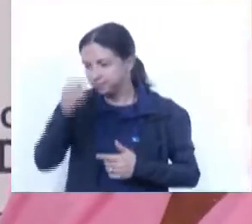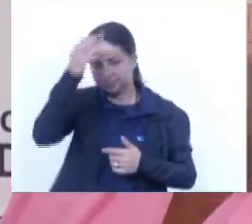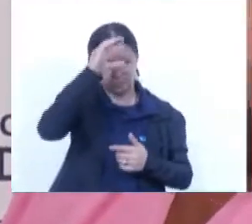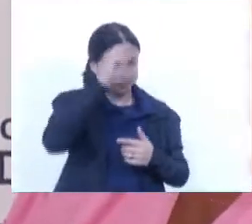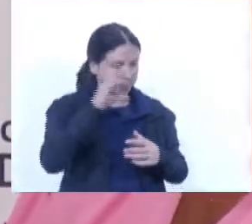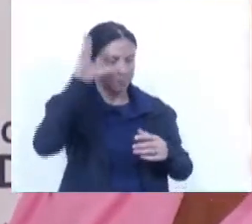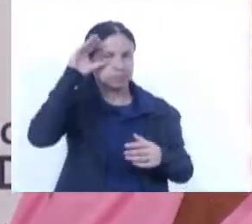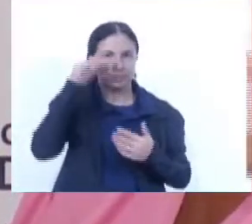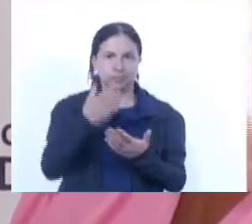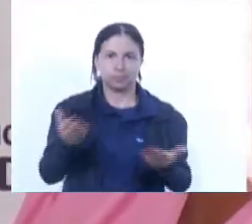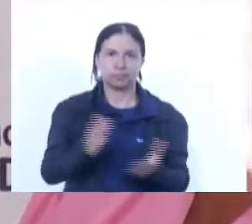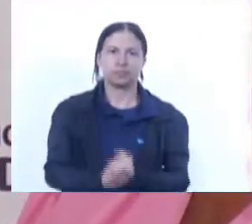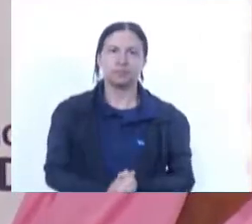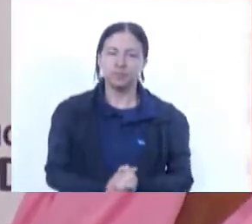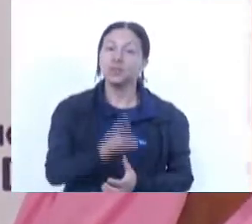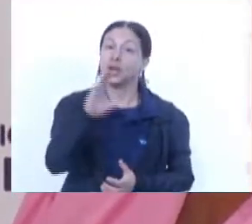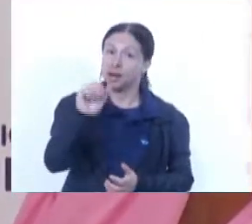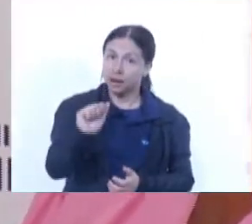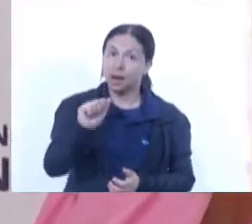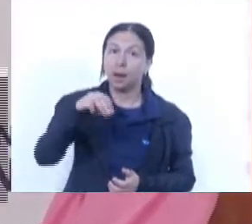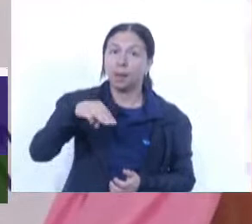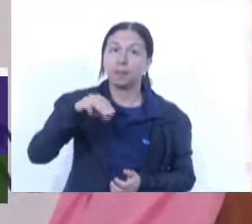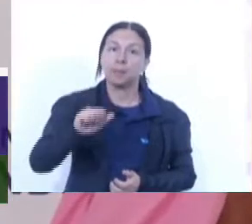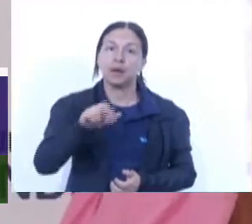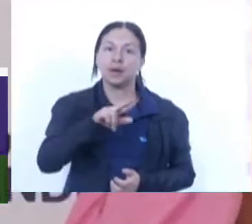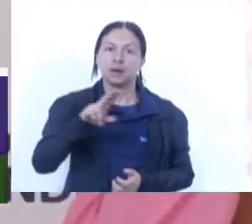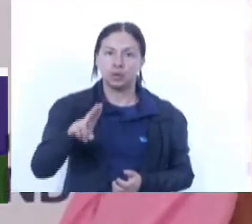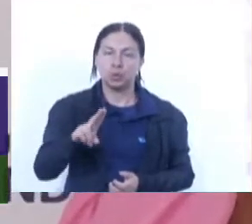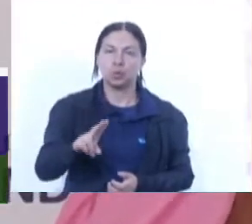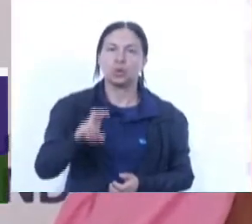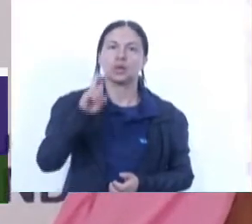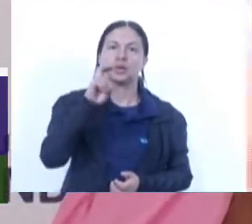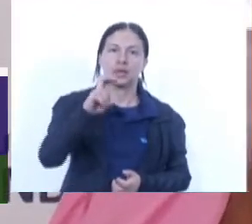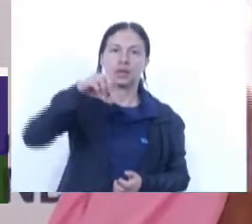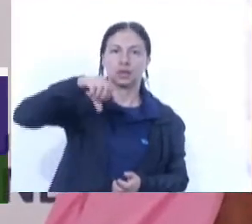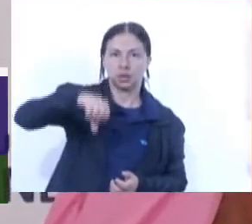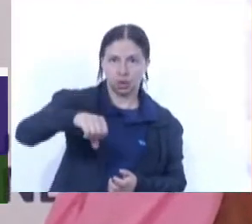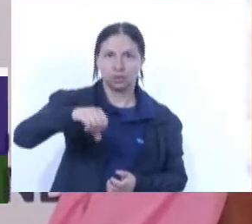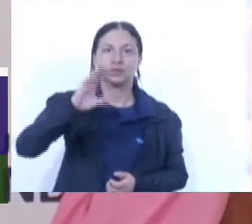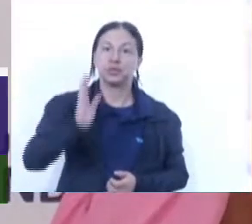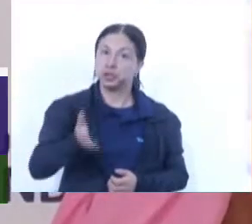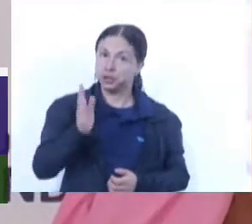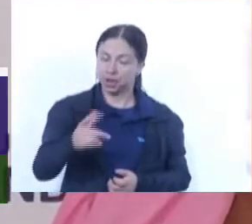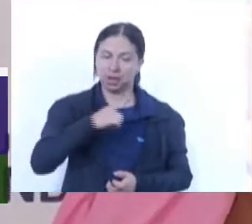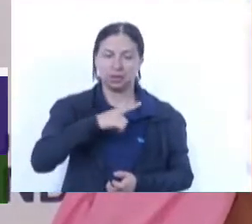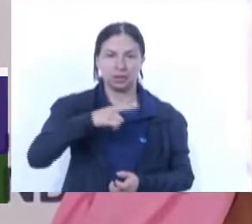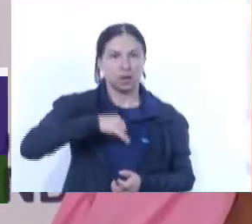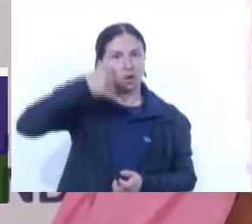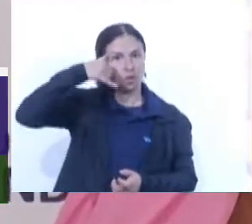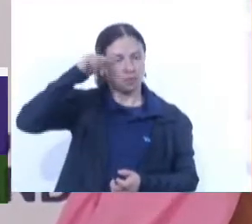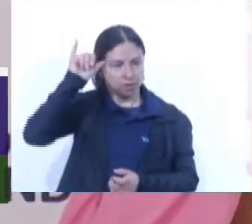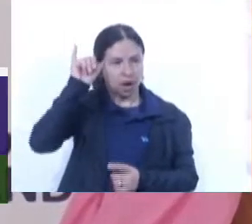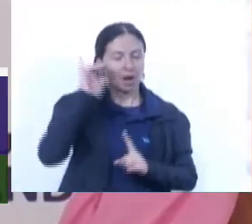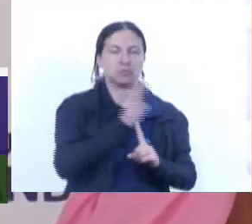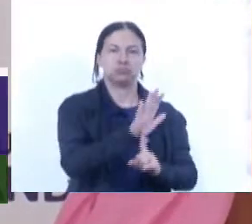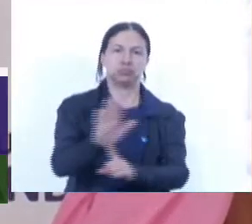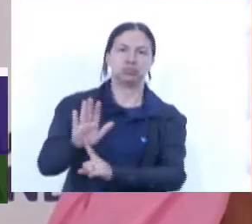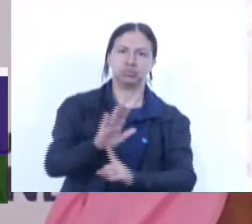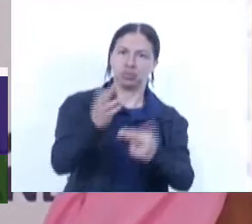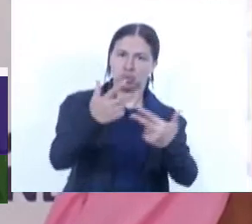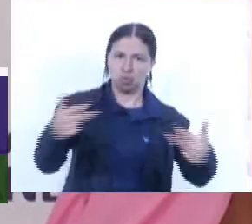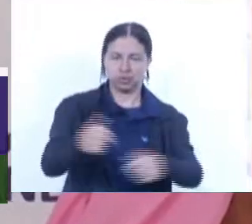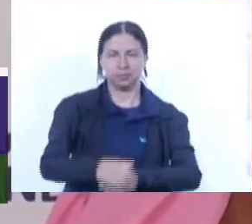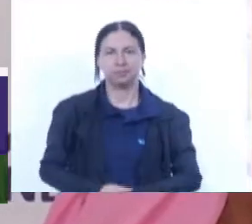assistem é o camaru iniciando aqui em quagésima Nona exposição agropecuária de Uberlândia que foi precedida né na semana